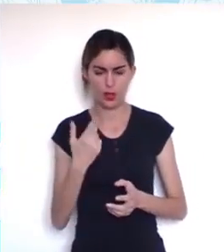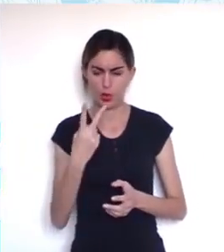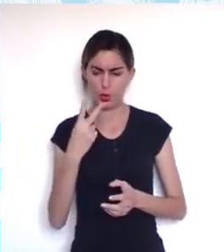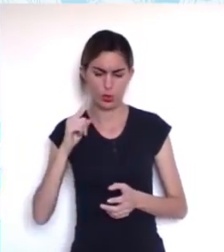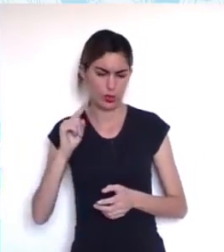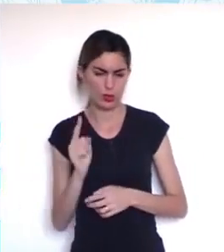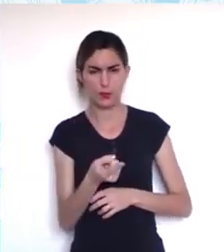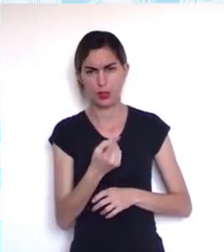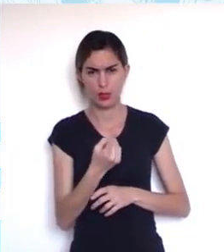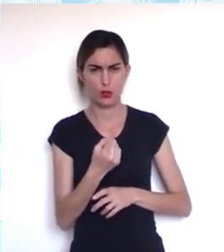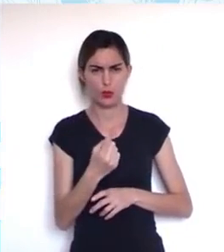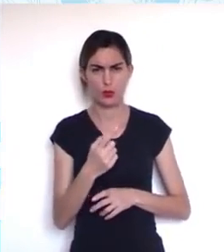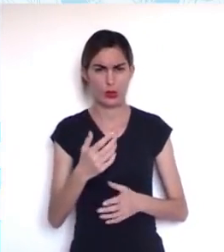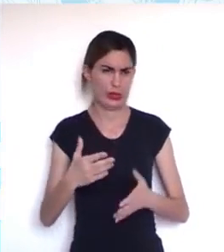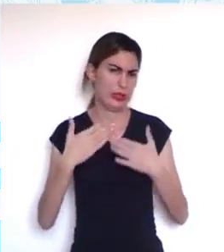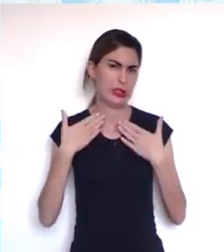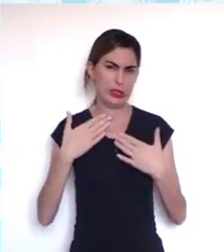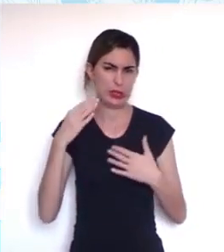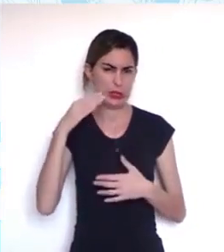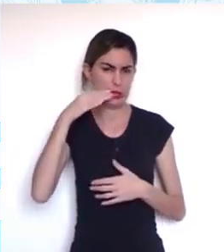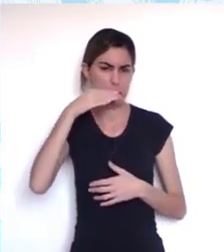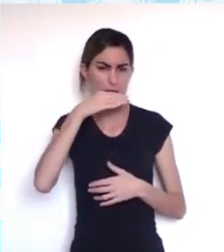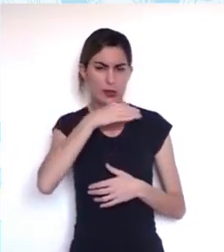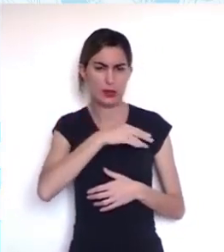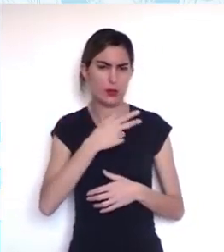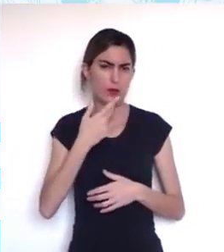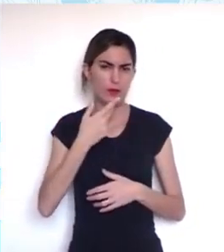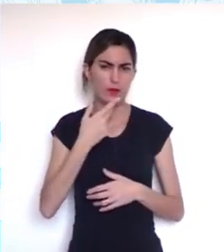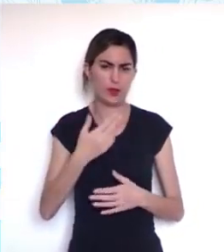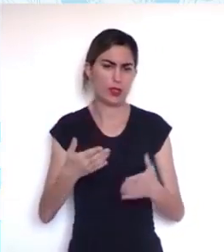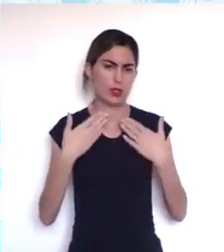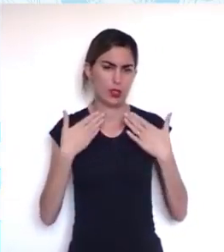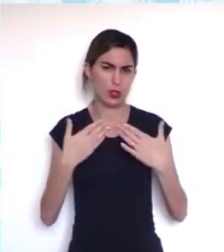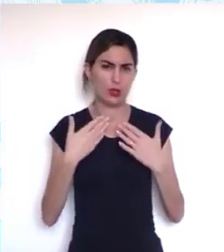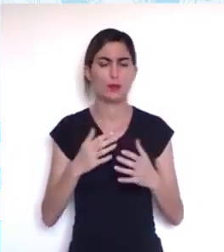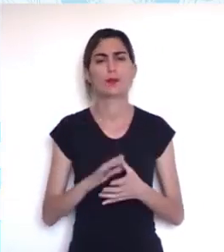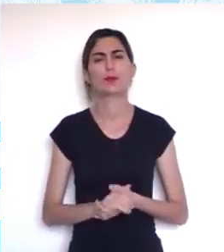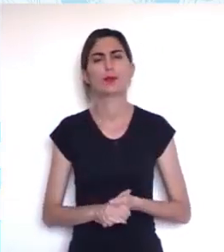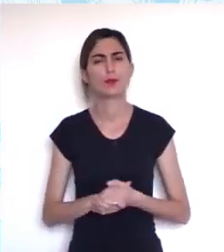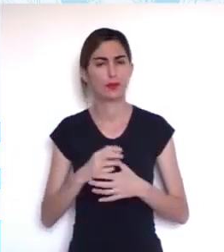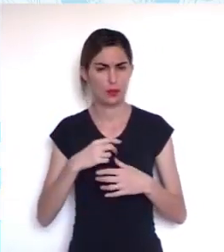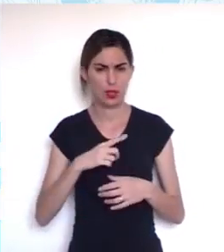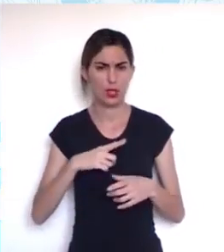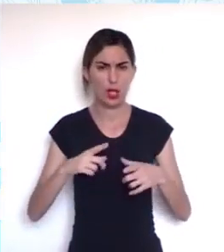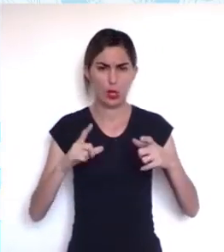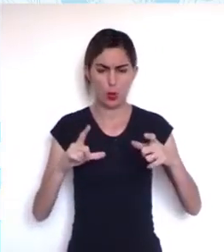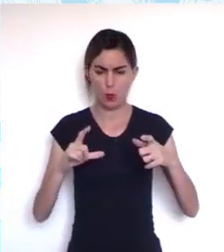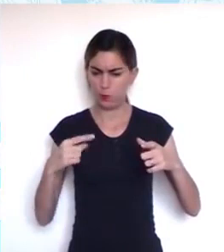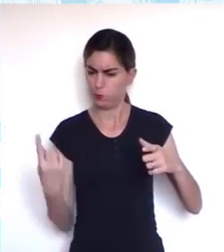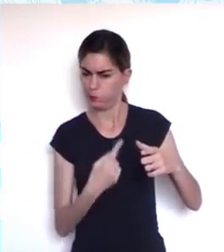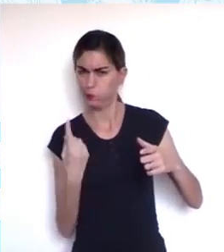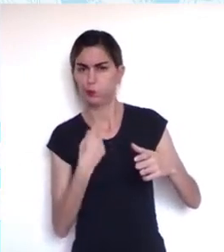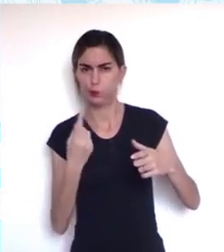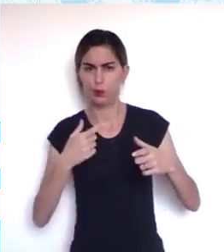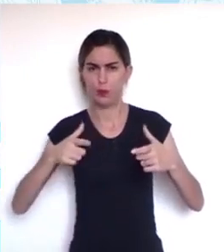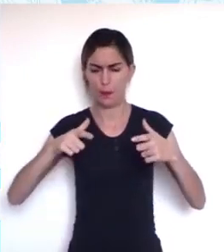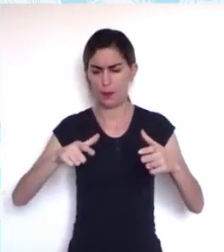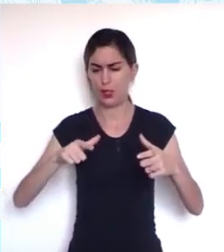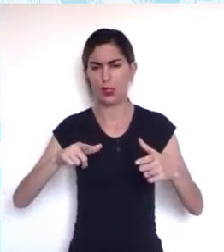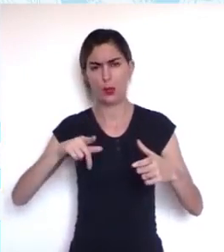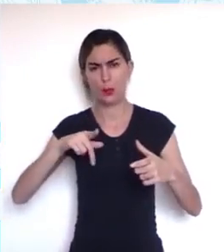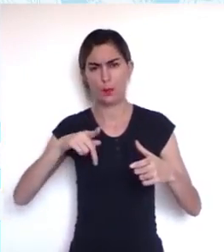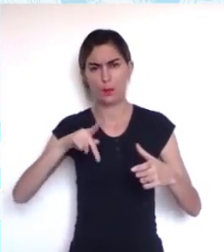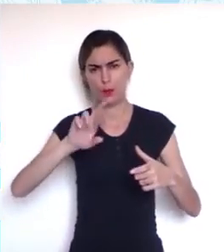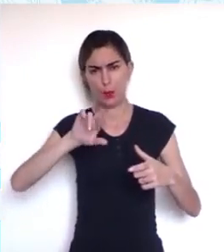chega a 2.000 graus Celsius, a gente chama o calor ali de convecção. Não tem uma panela de pressão?